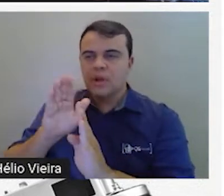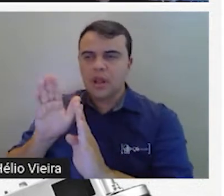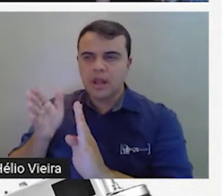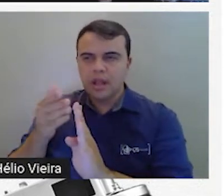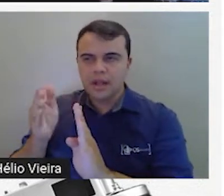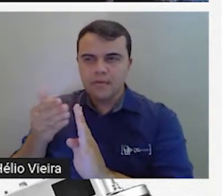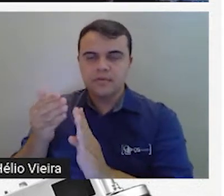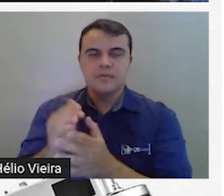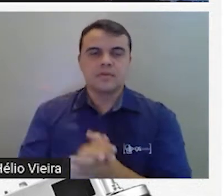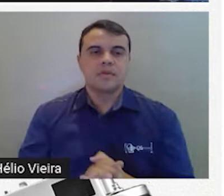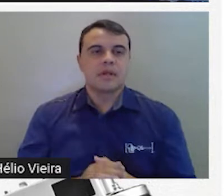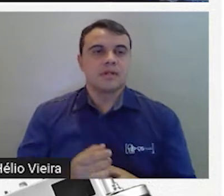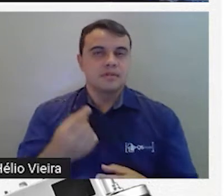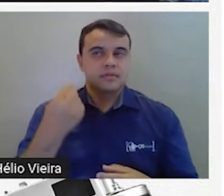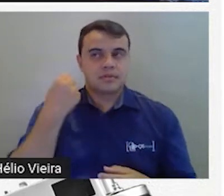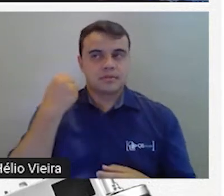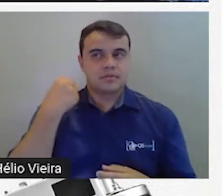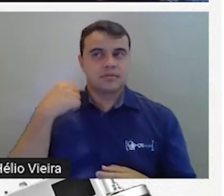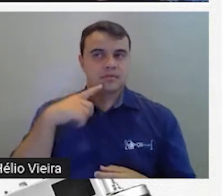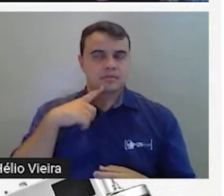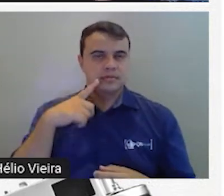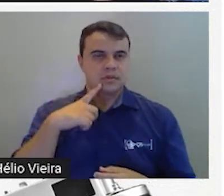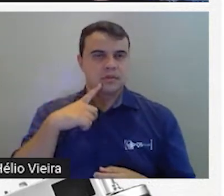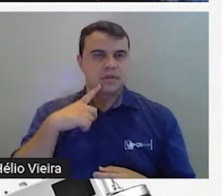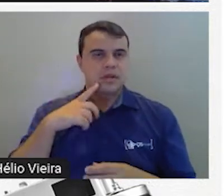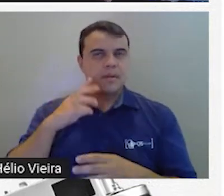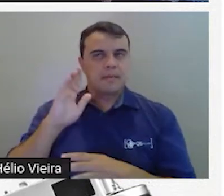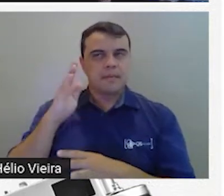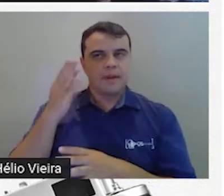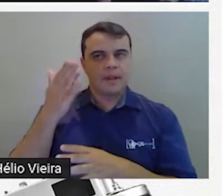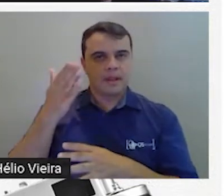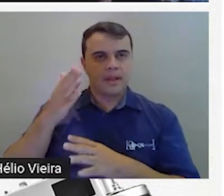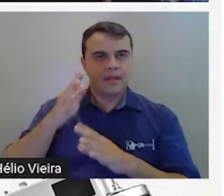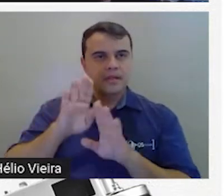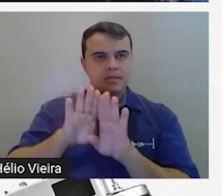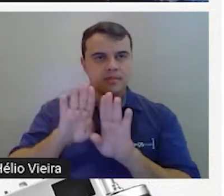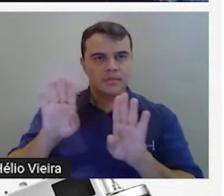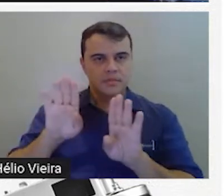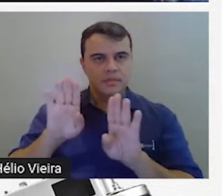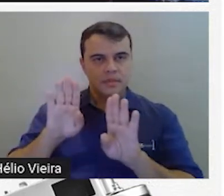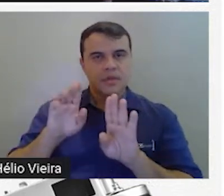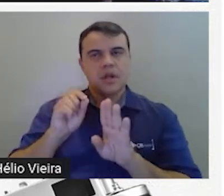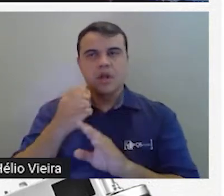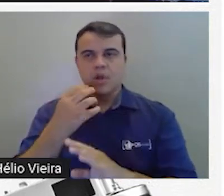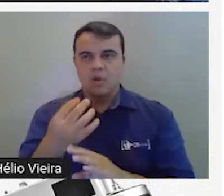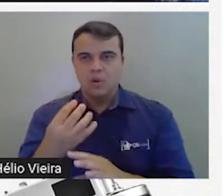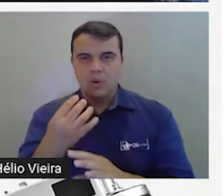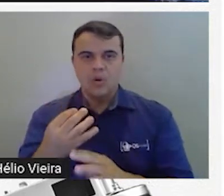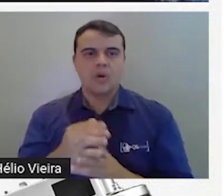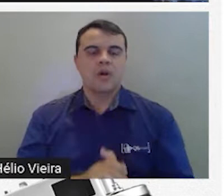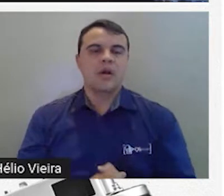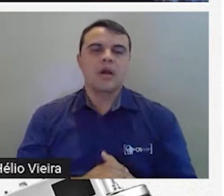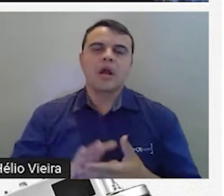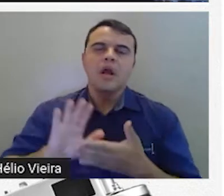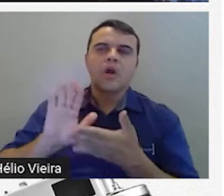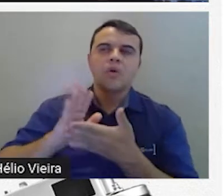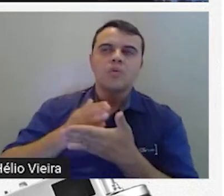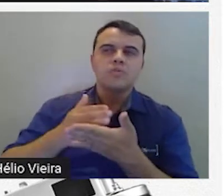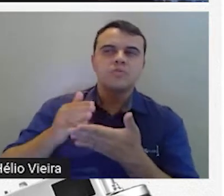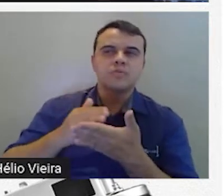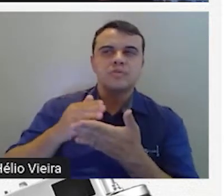objetos. Atrás de mim tem uma parede de madeira, da cor de madeira, e